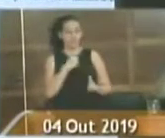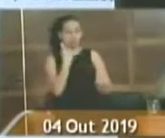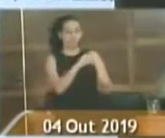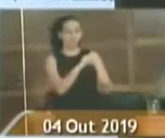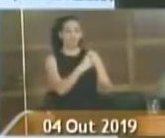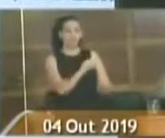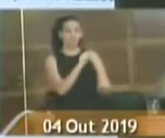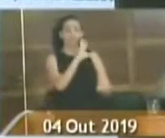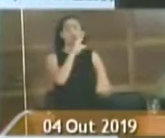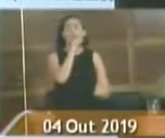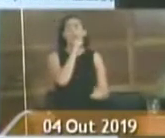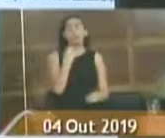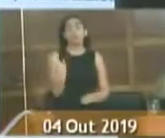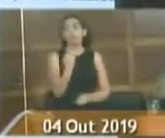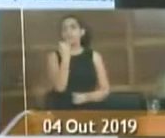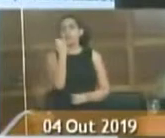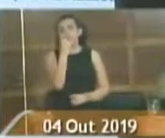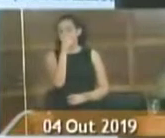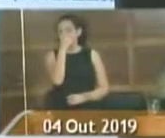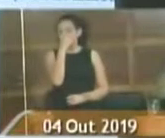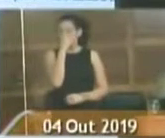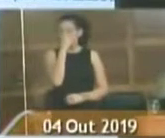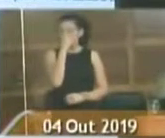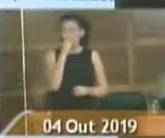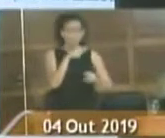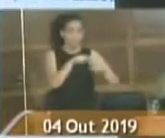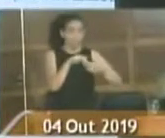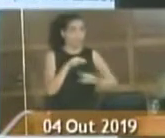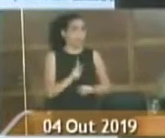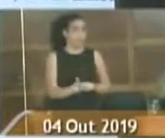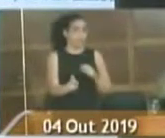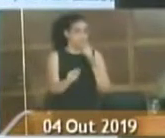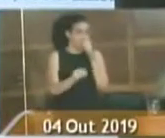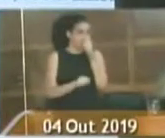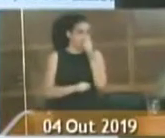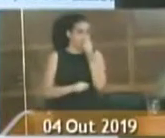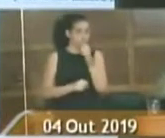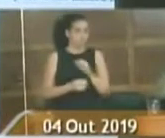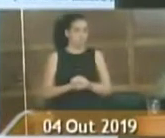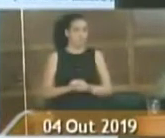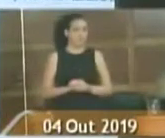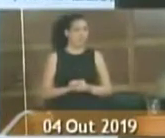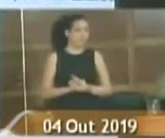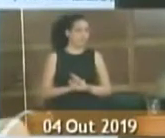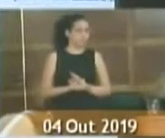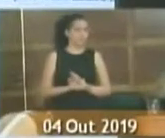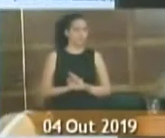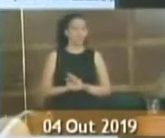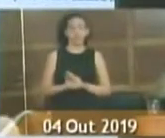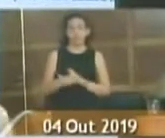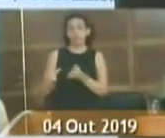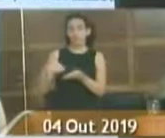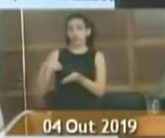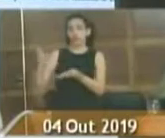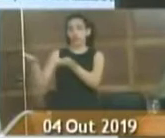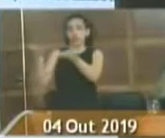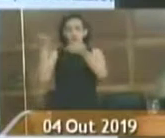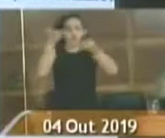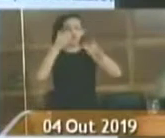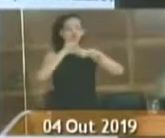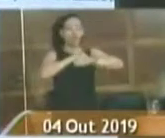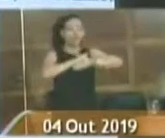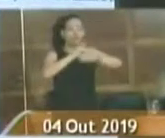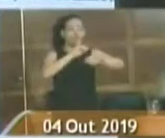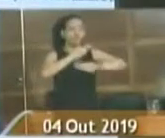o que é de extrema importância. Por isso que toda vez que o departamento é convidado para passar informação